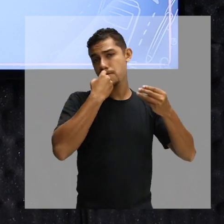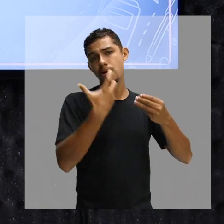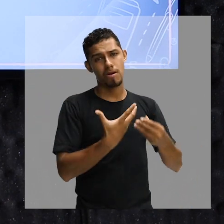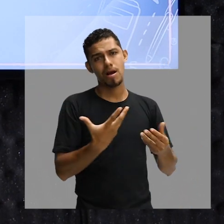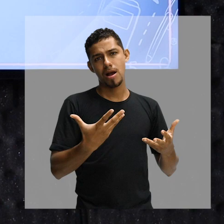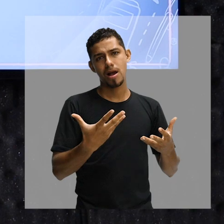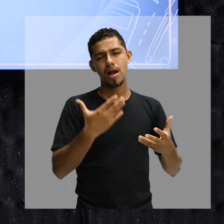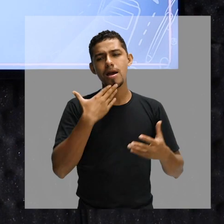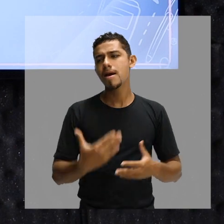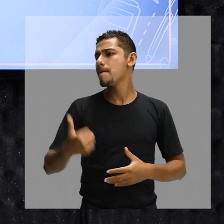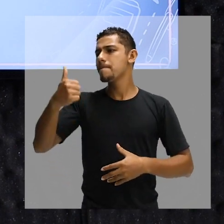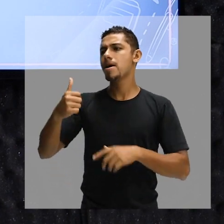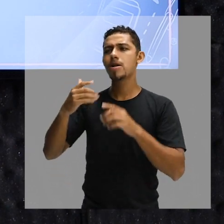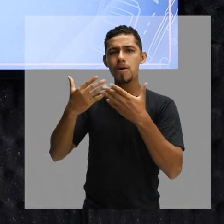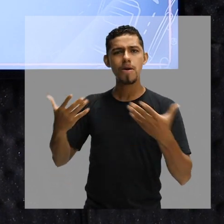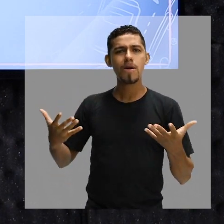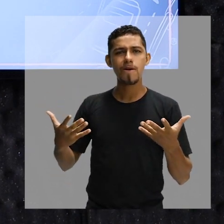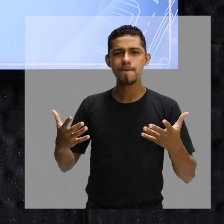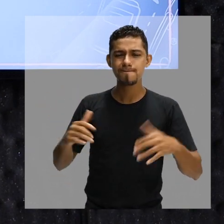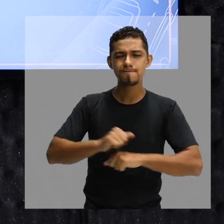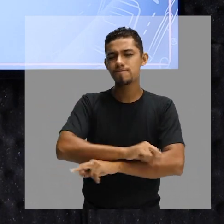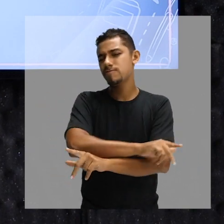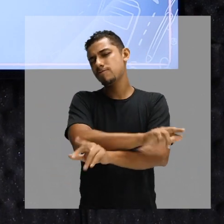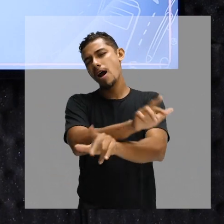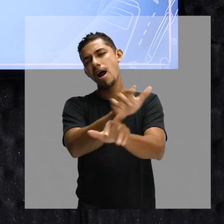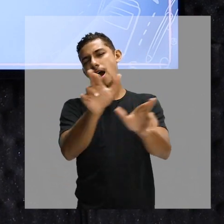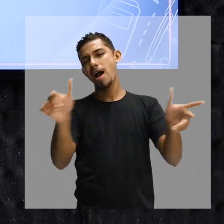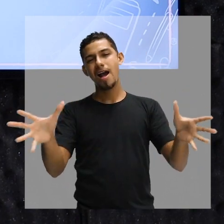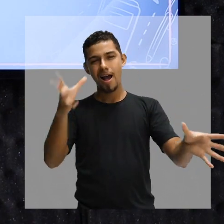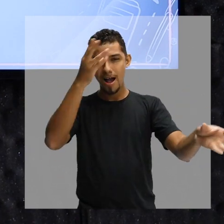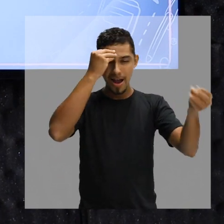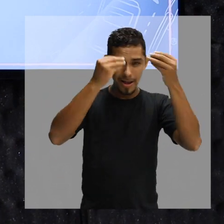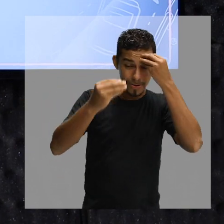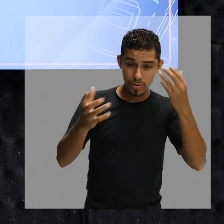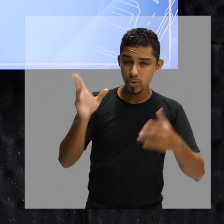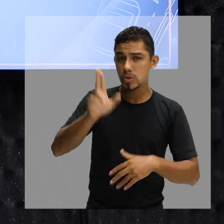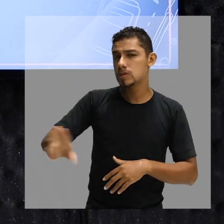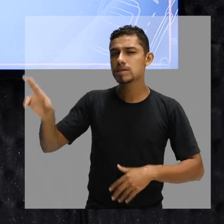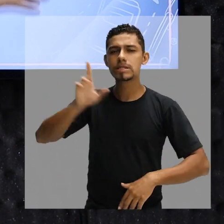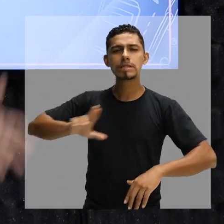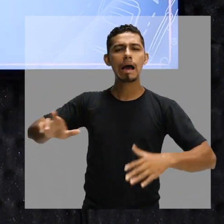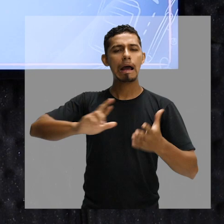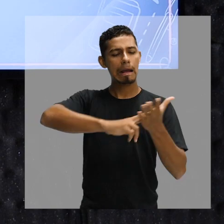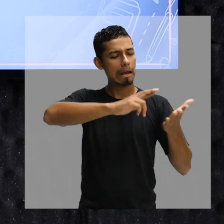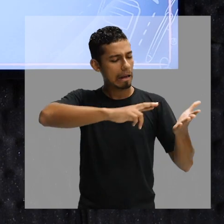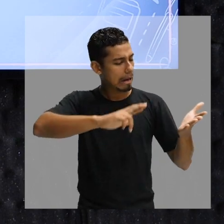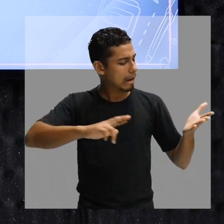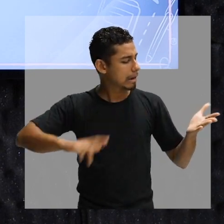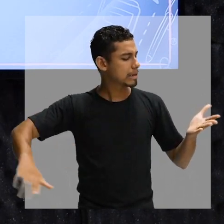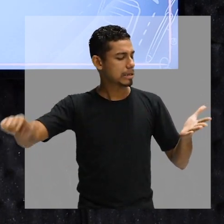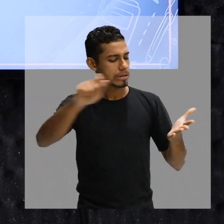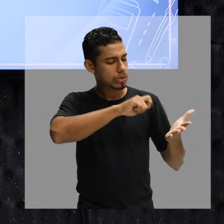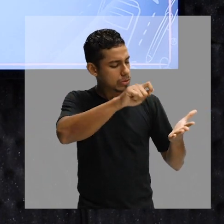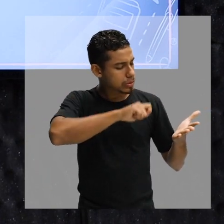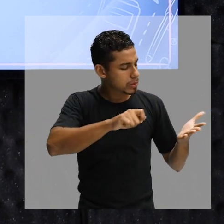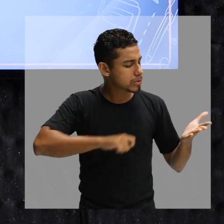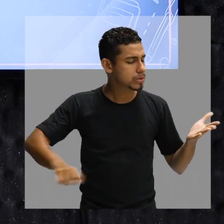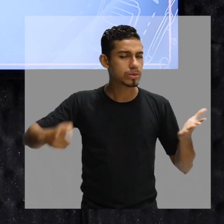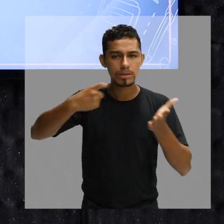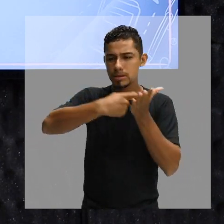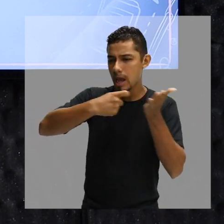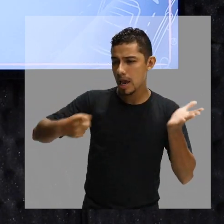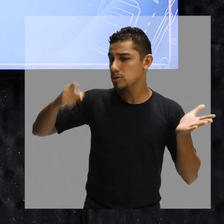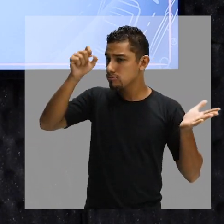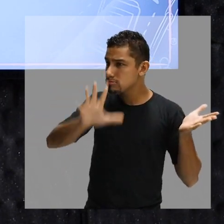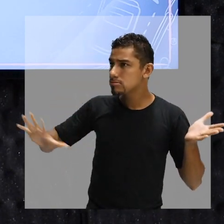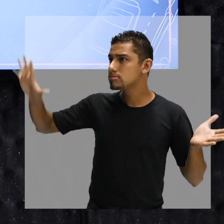conhecimentos melhor que você tem, mais fértil para você aprender, para você usar em redação, usar em seus textos em geral, nas suas poesias também, e